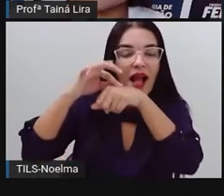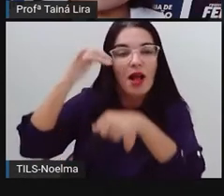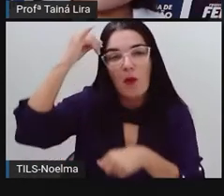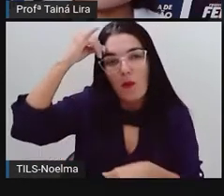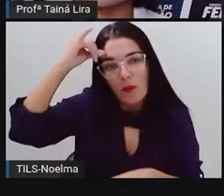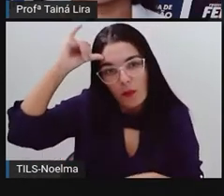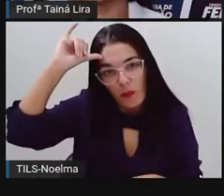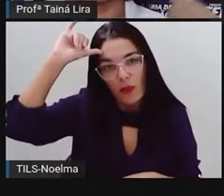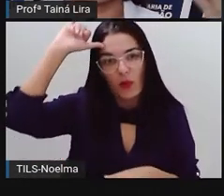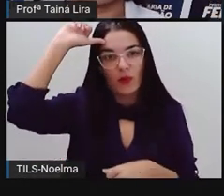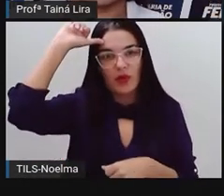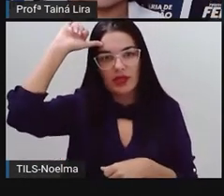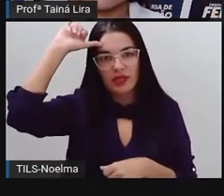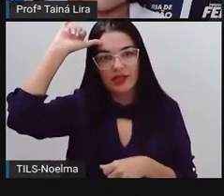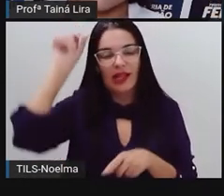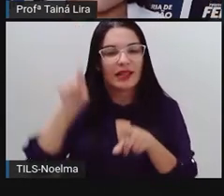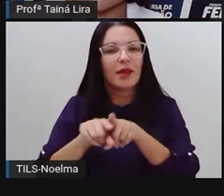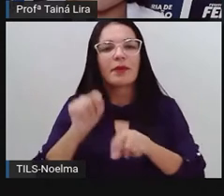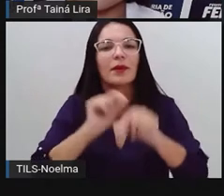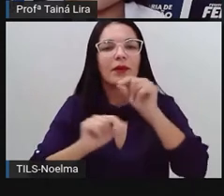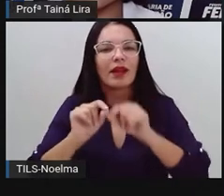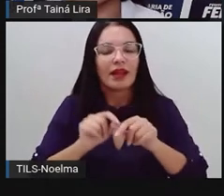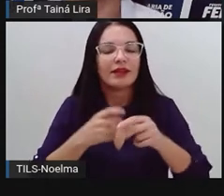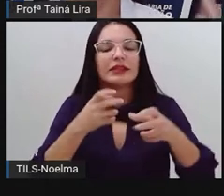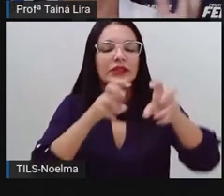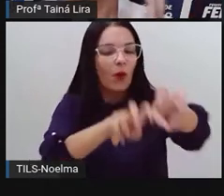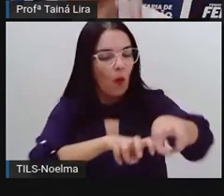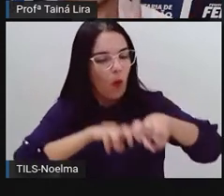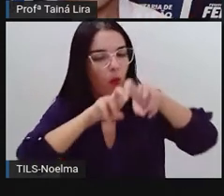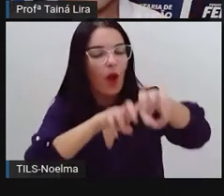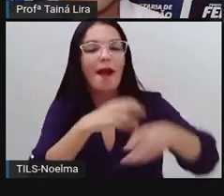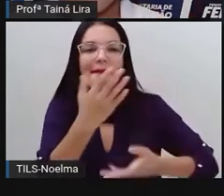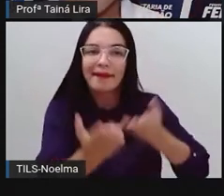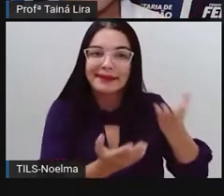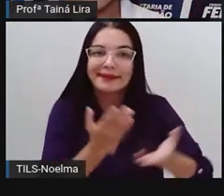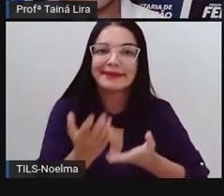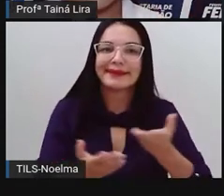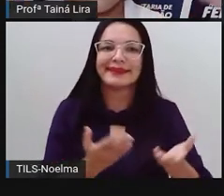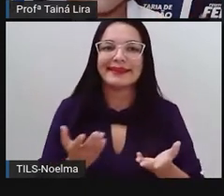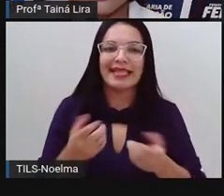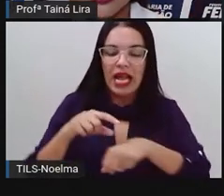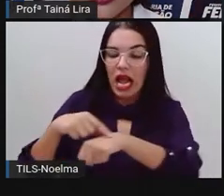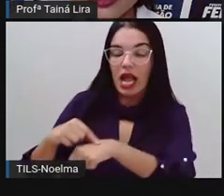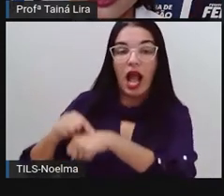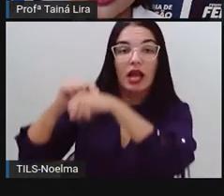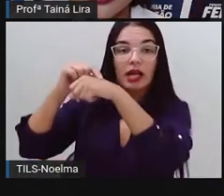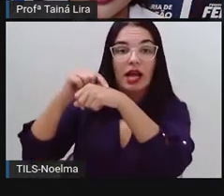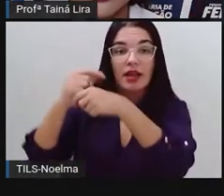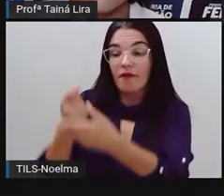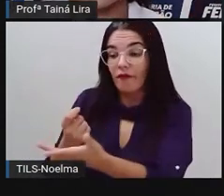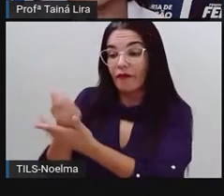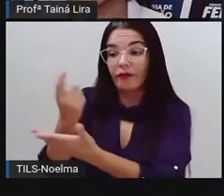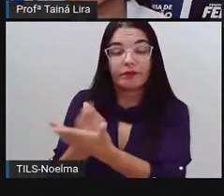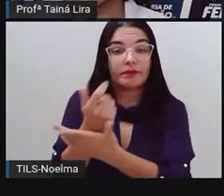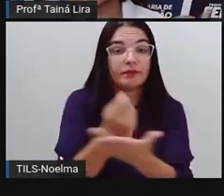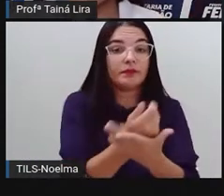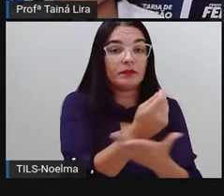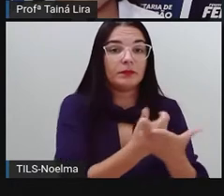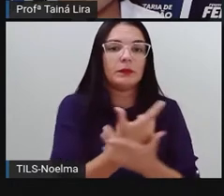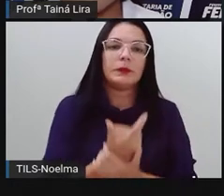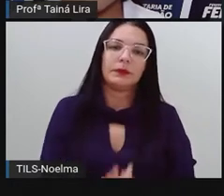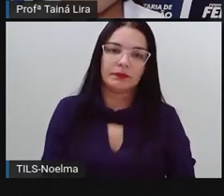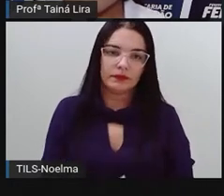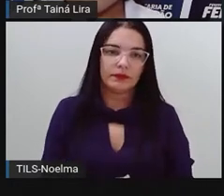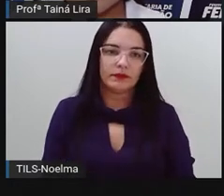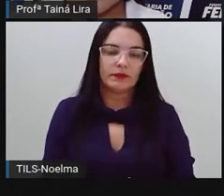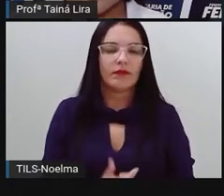né que é criado lá no campo depois ele é abatido e a carne é comercializada e nós consumimos e